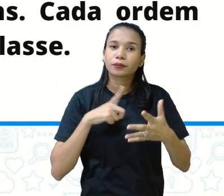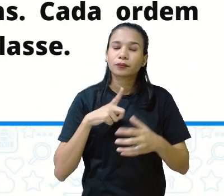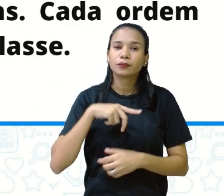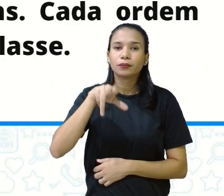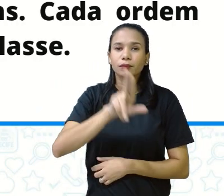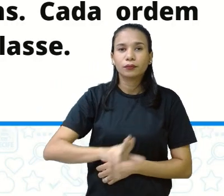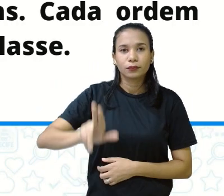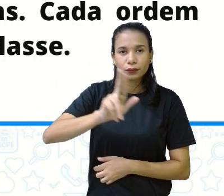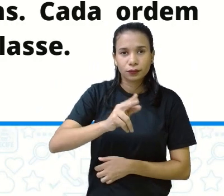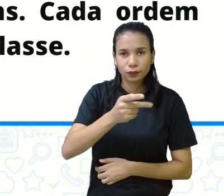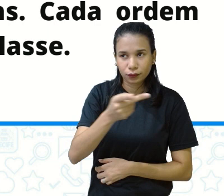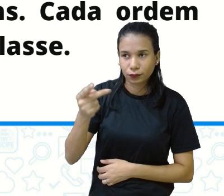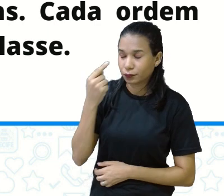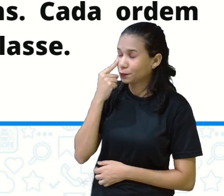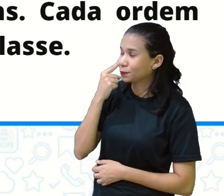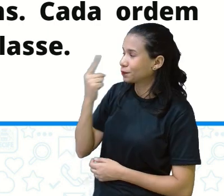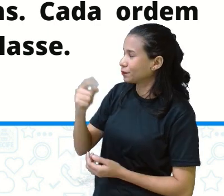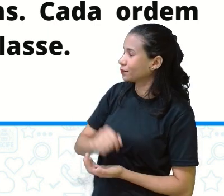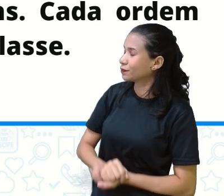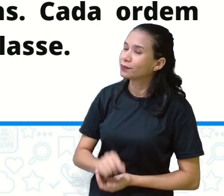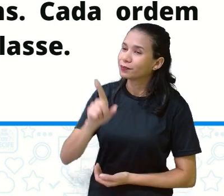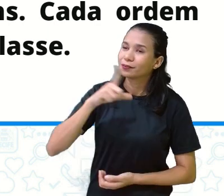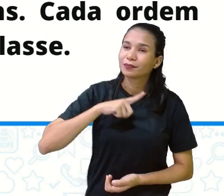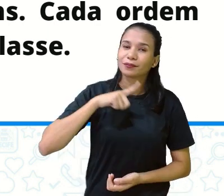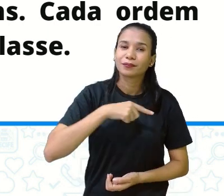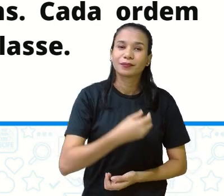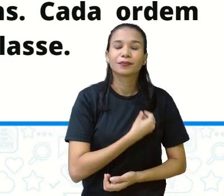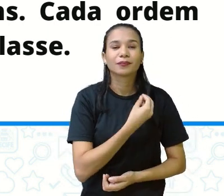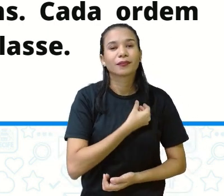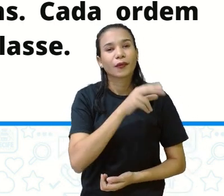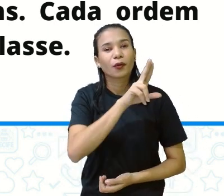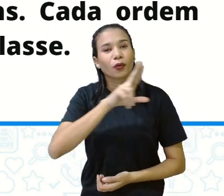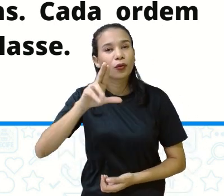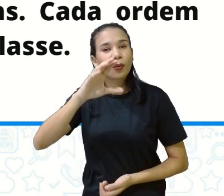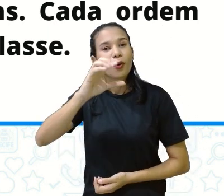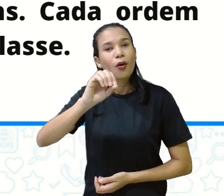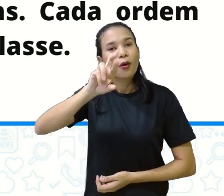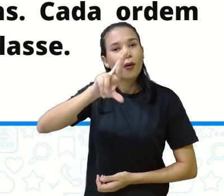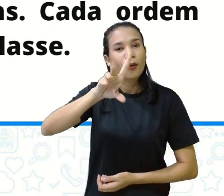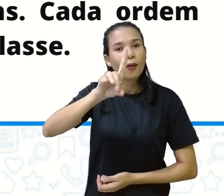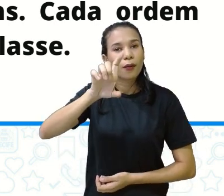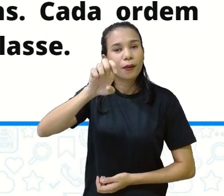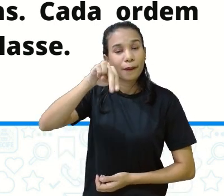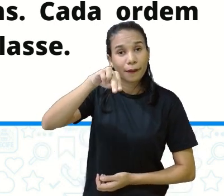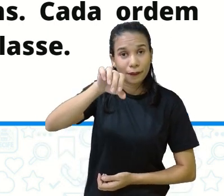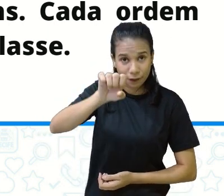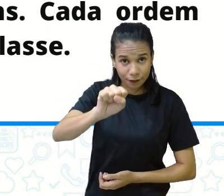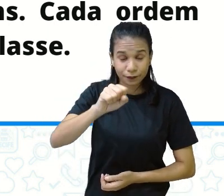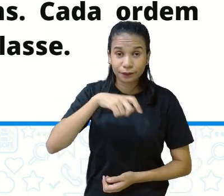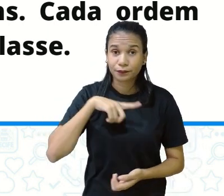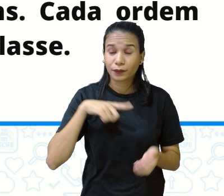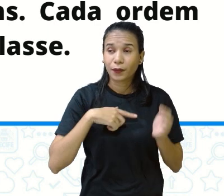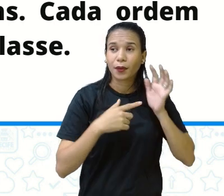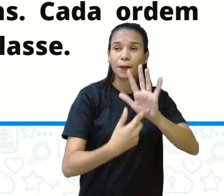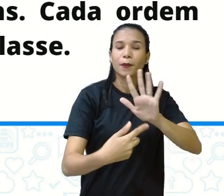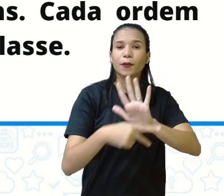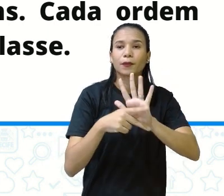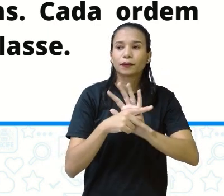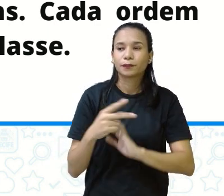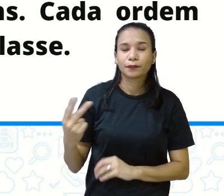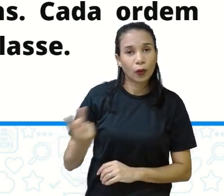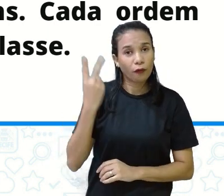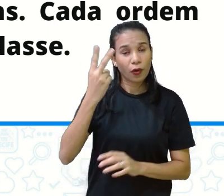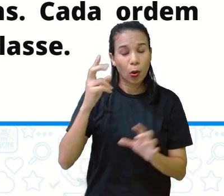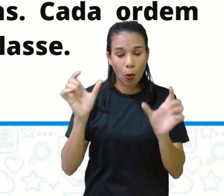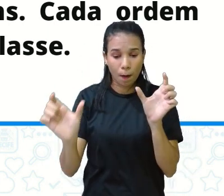para vocês, eles são chamados de ordens. Eu trouxe o quadro de valor e